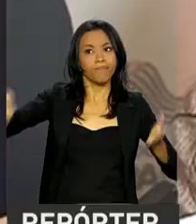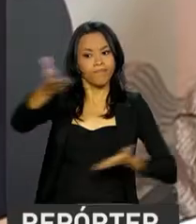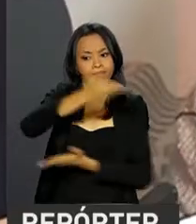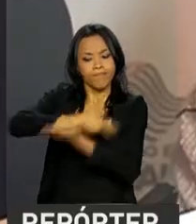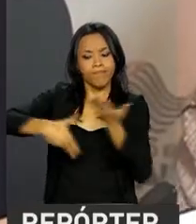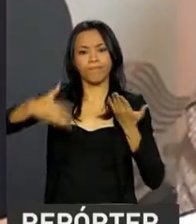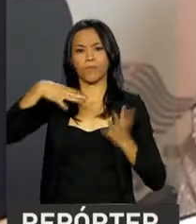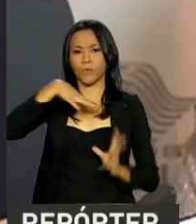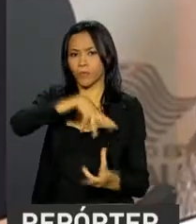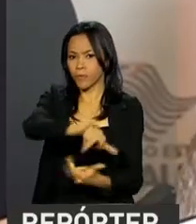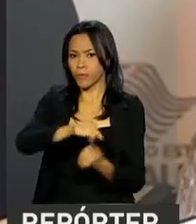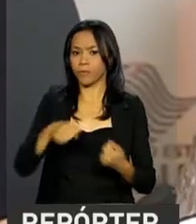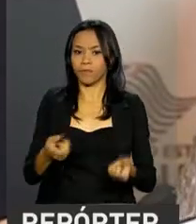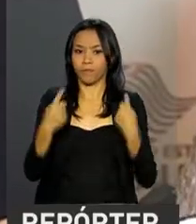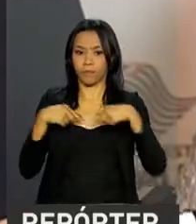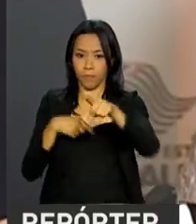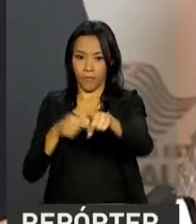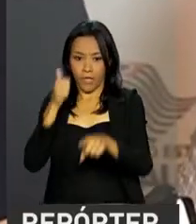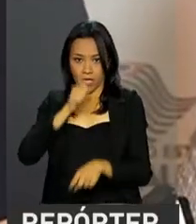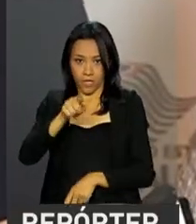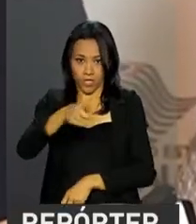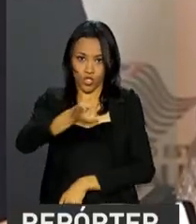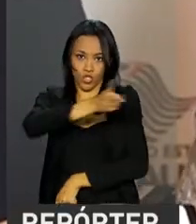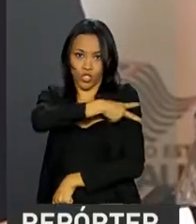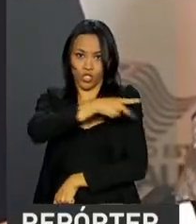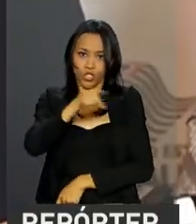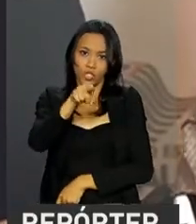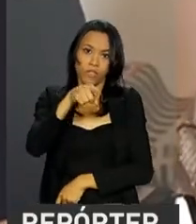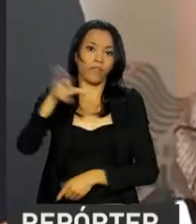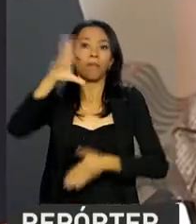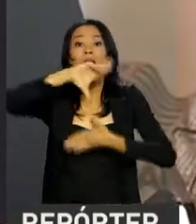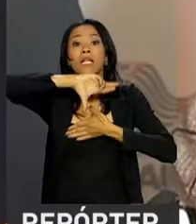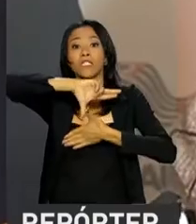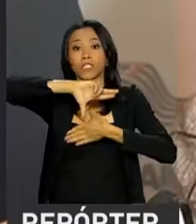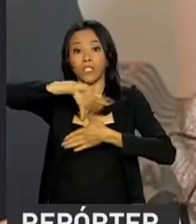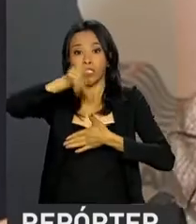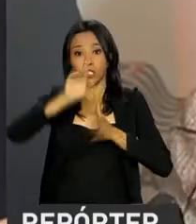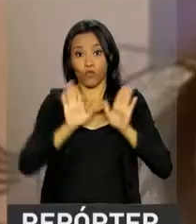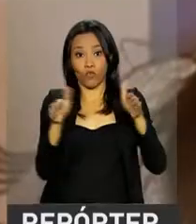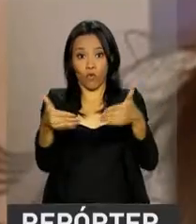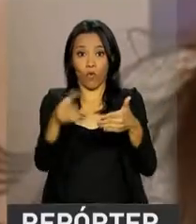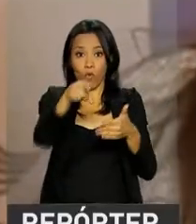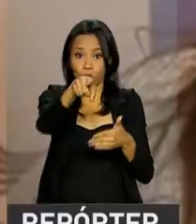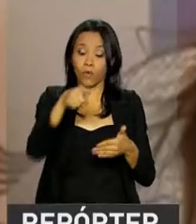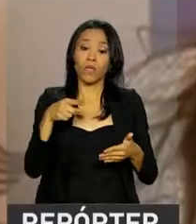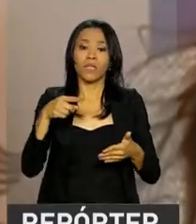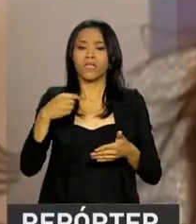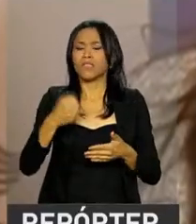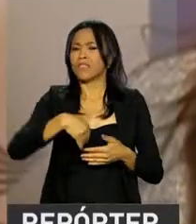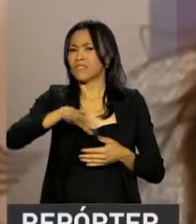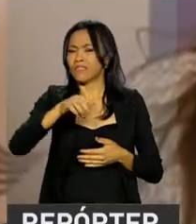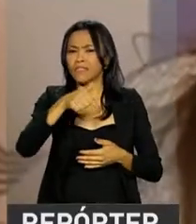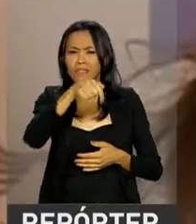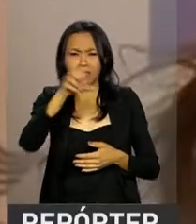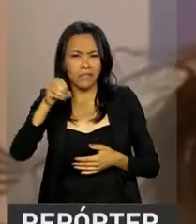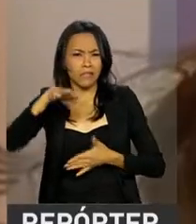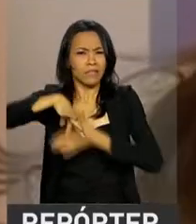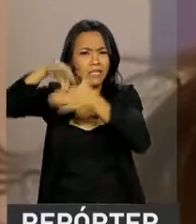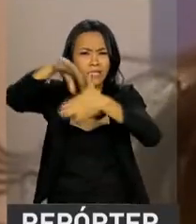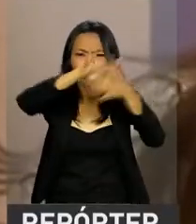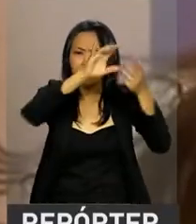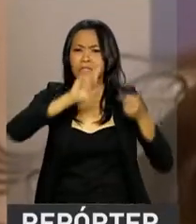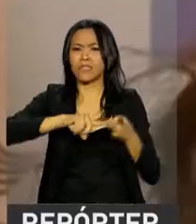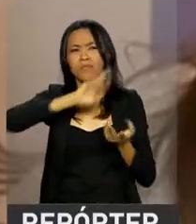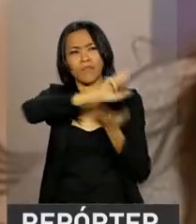valor segundo a chefe do fórum econômico mundial na américa latina 750 líderes políticos empresariais e de organizações